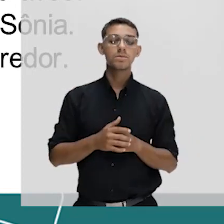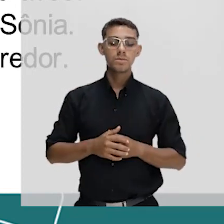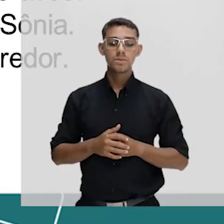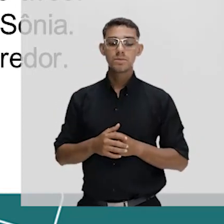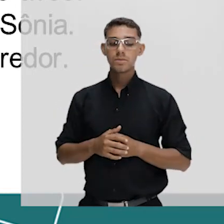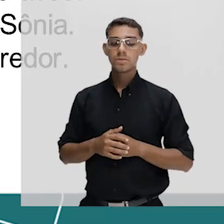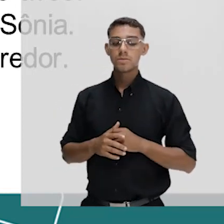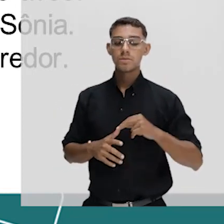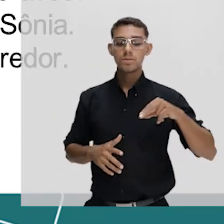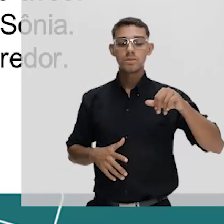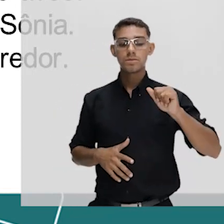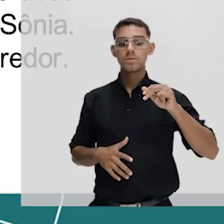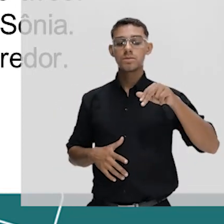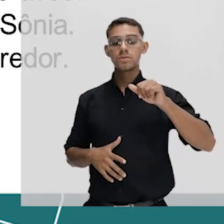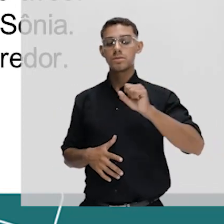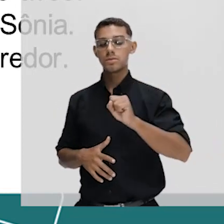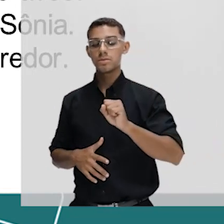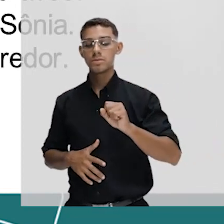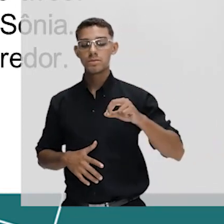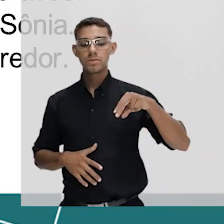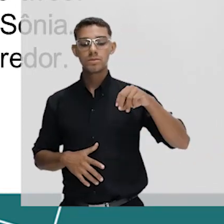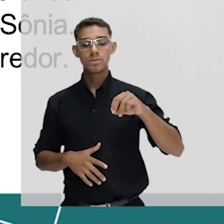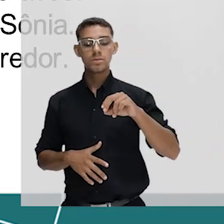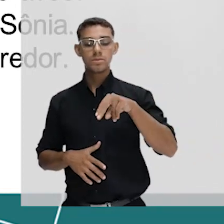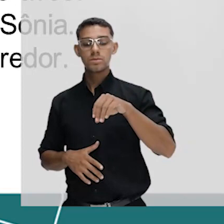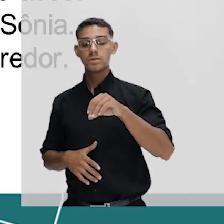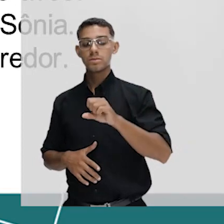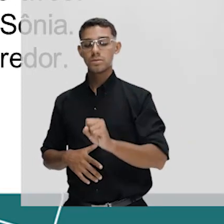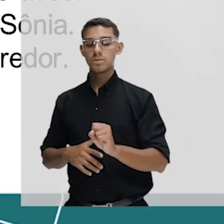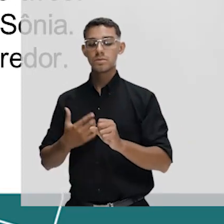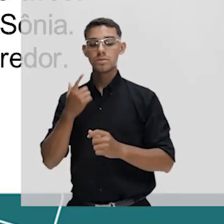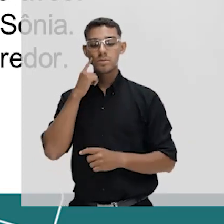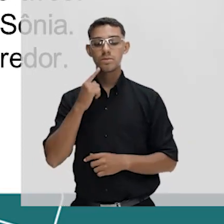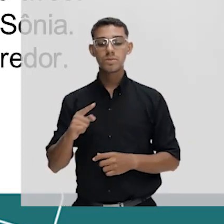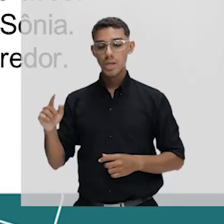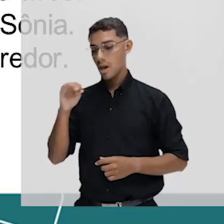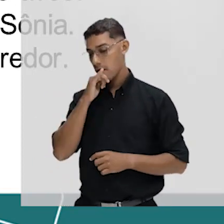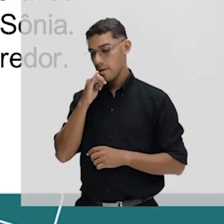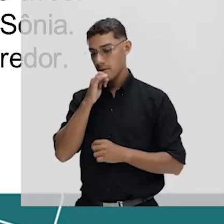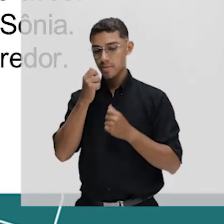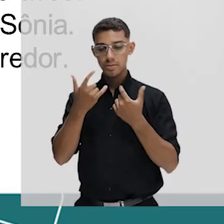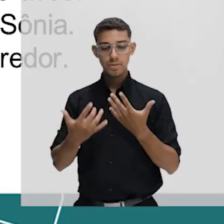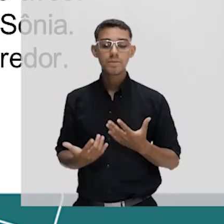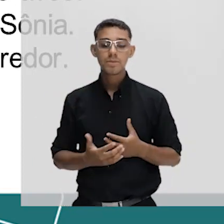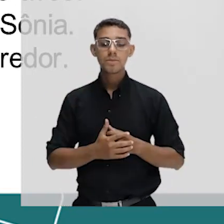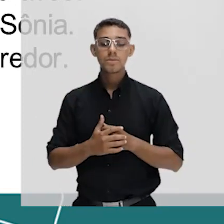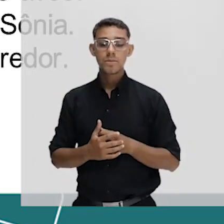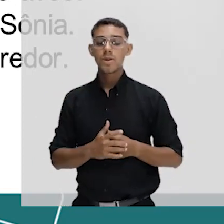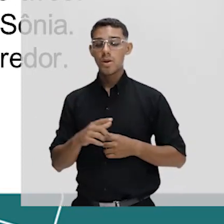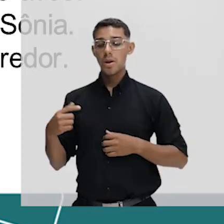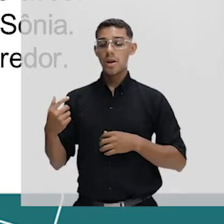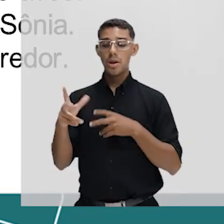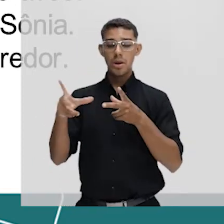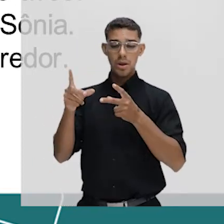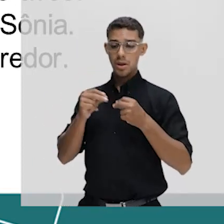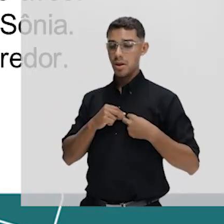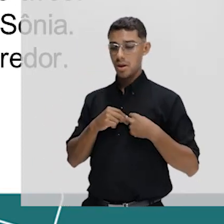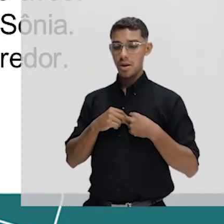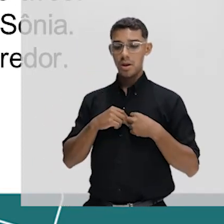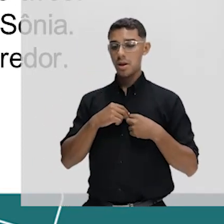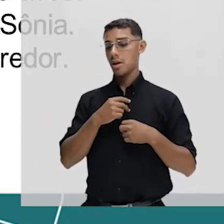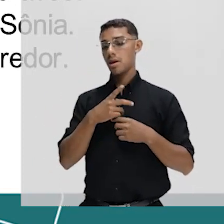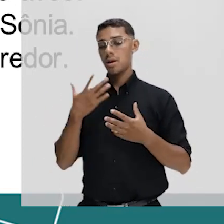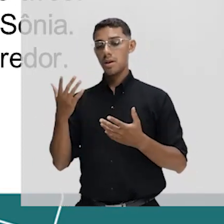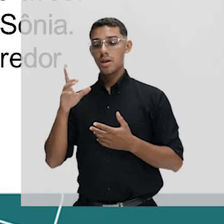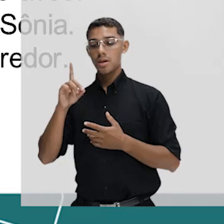nas. O em mais o o, no ou nós, né? Como nos exemplos que a gente viu ali, né? Ganhamos muitos presentes da Inês,